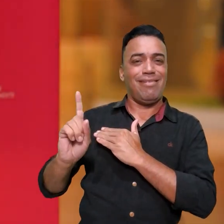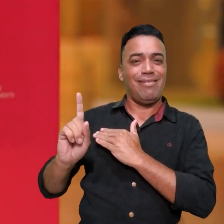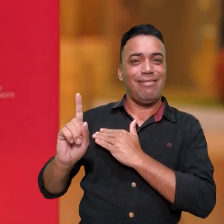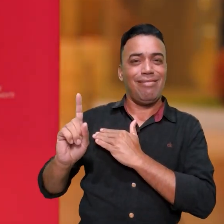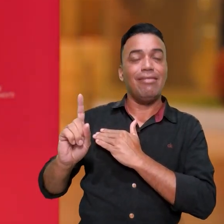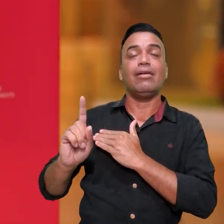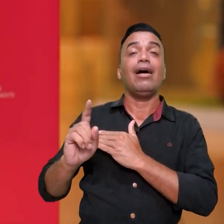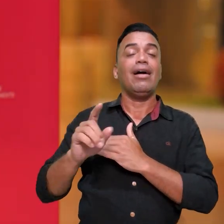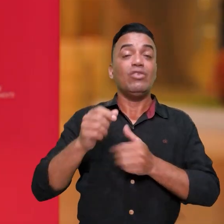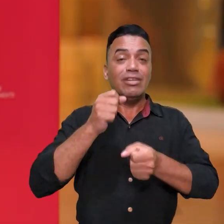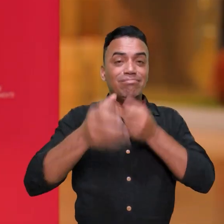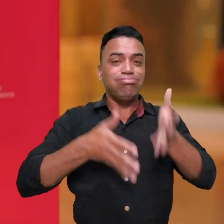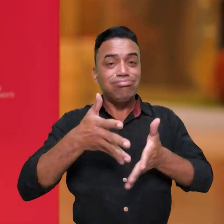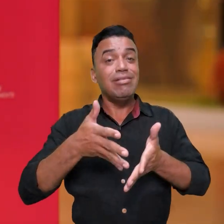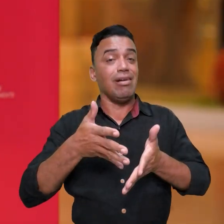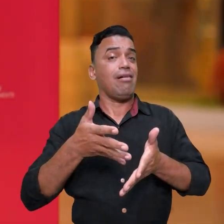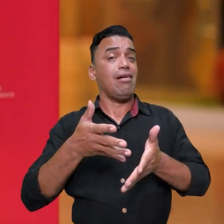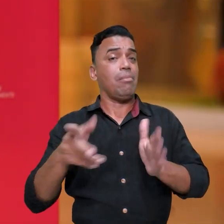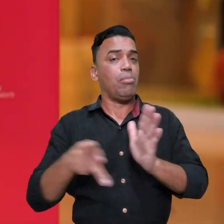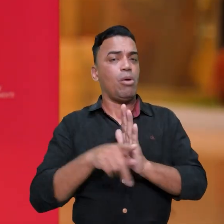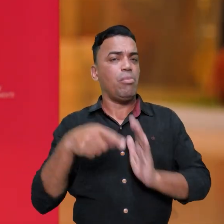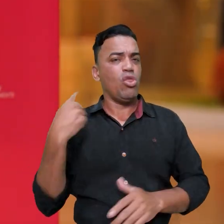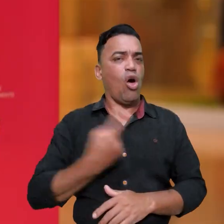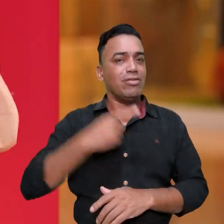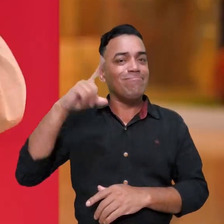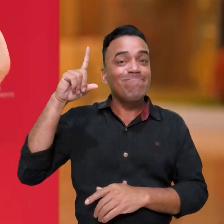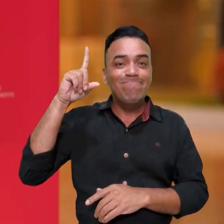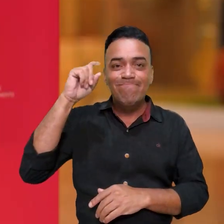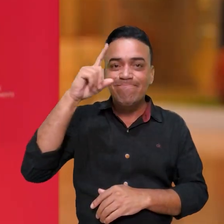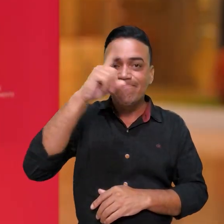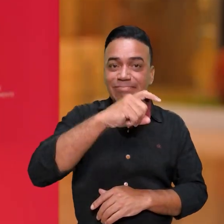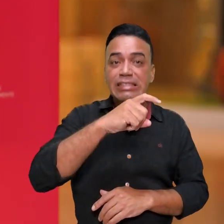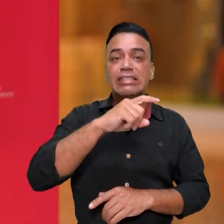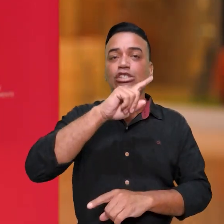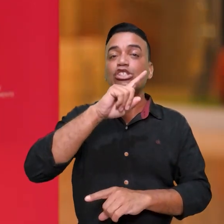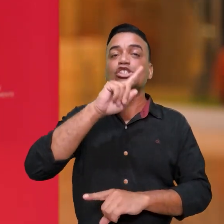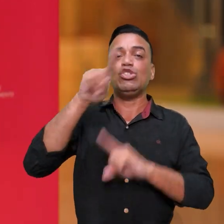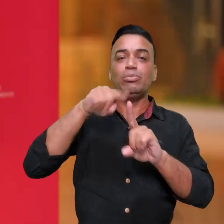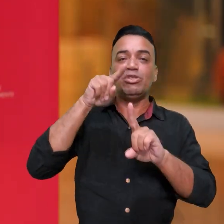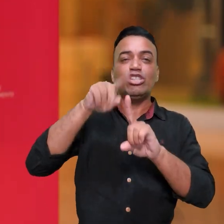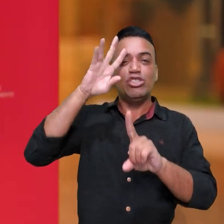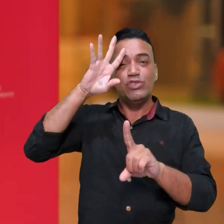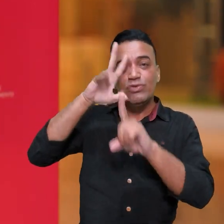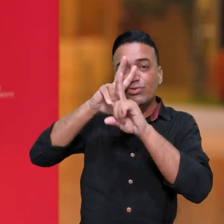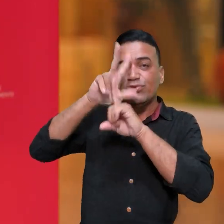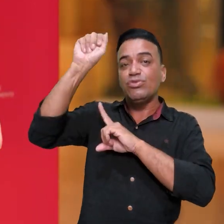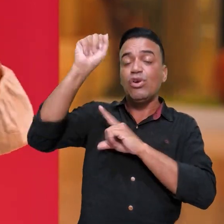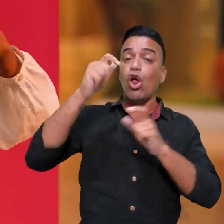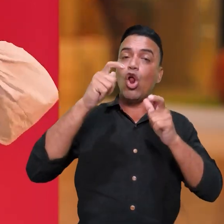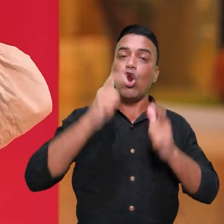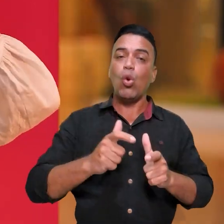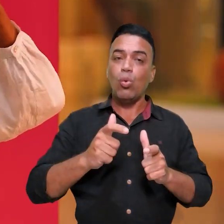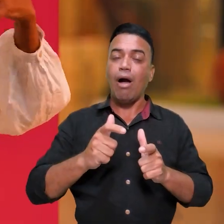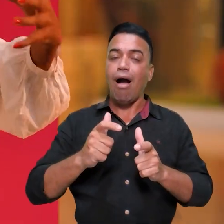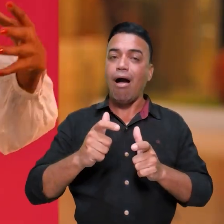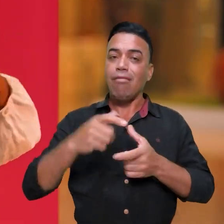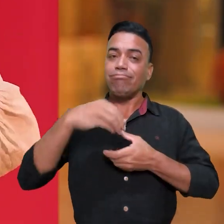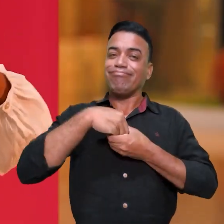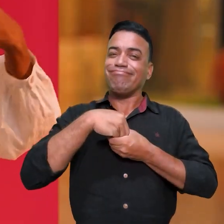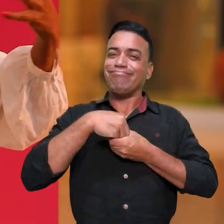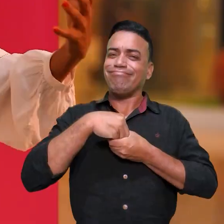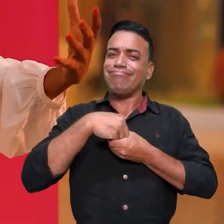a sua fala falando sobre isso mesmo, sobre a nossa dificuldade de chegar a esse local, né? Porque o